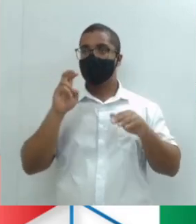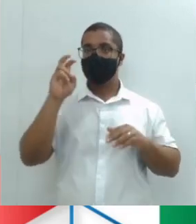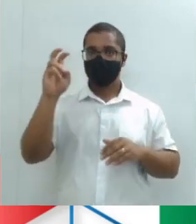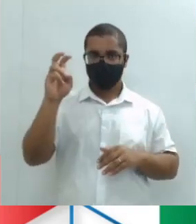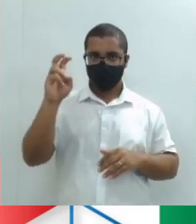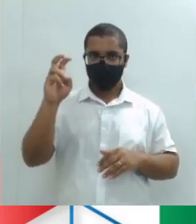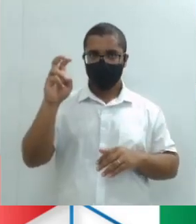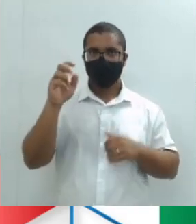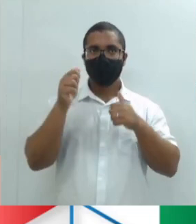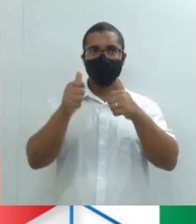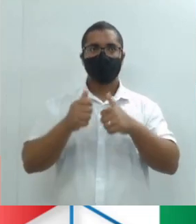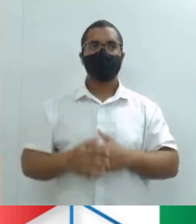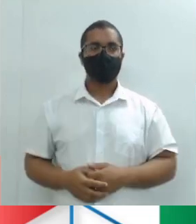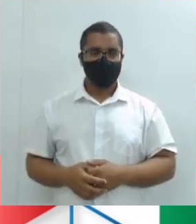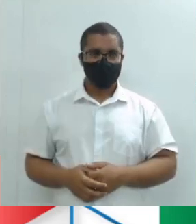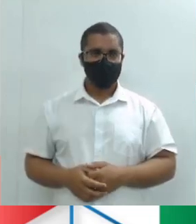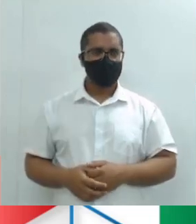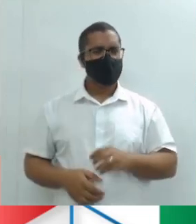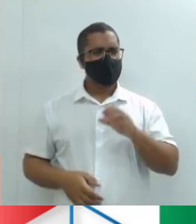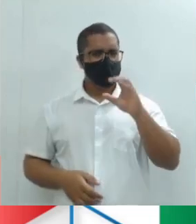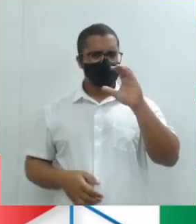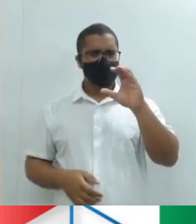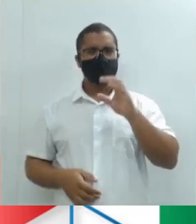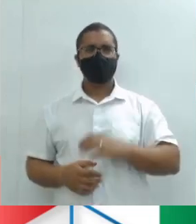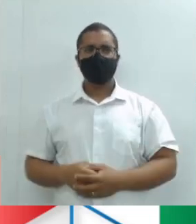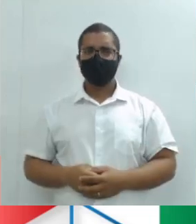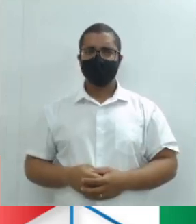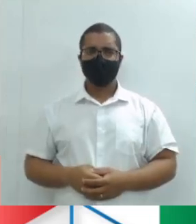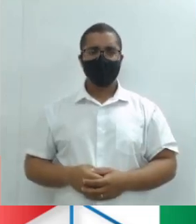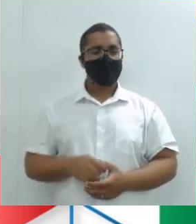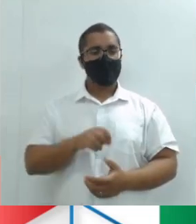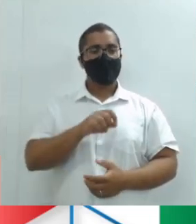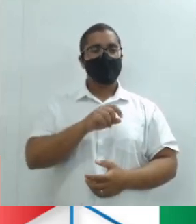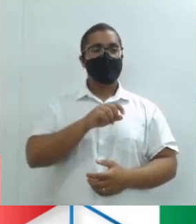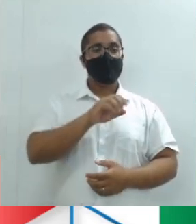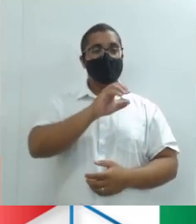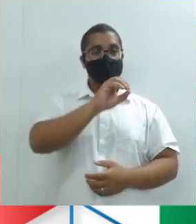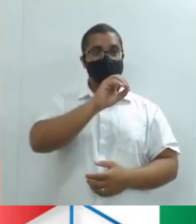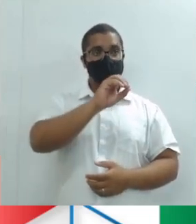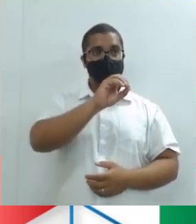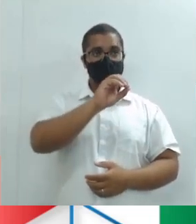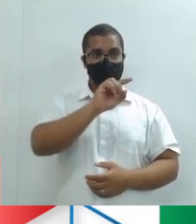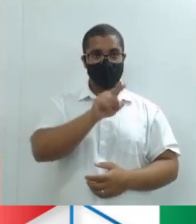quinta. Fechou? Agora vamos para o item C.